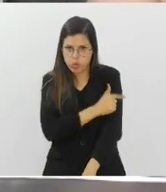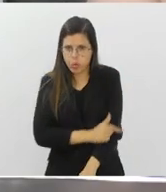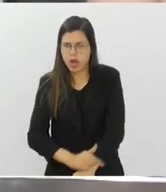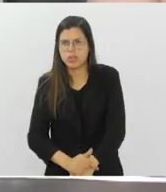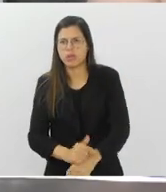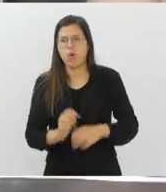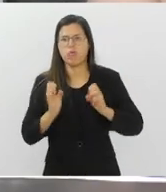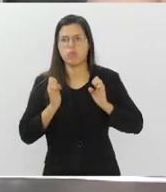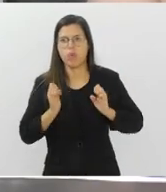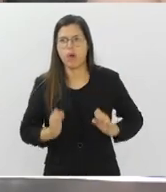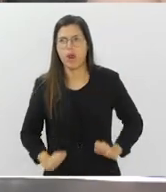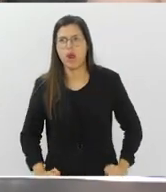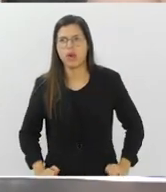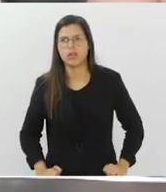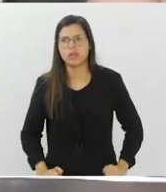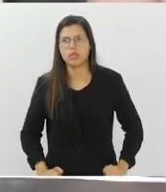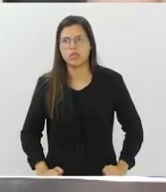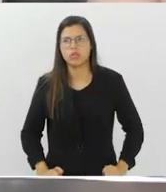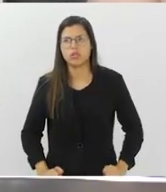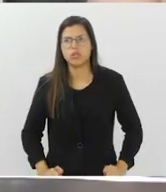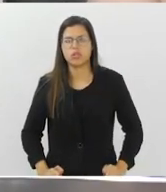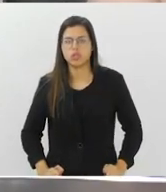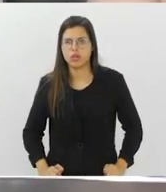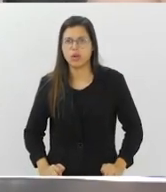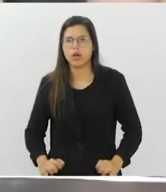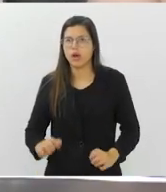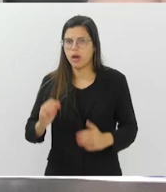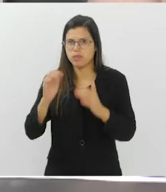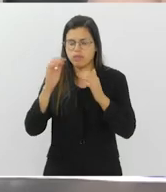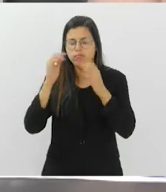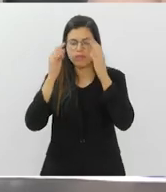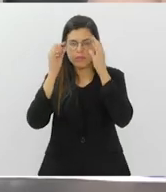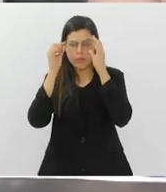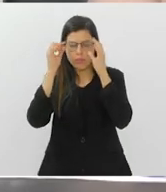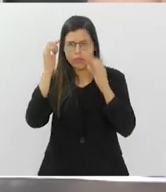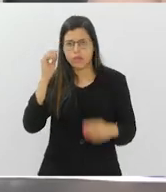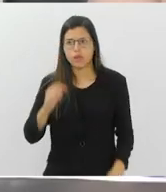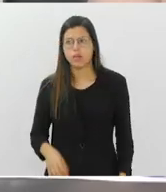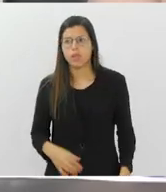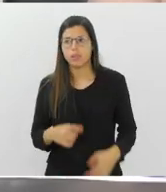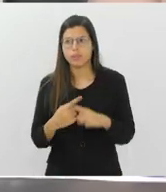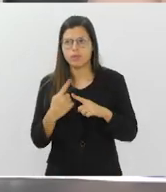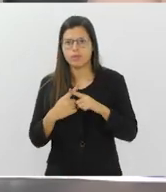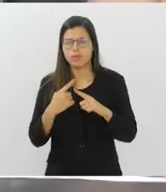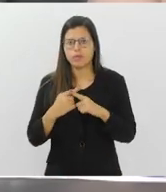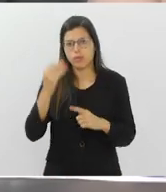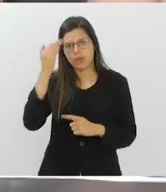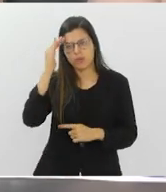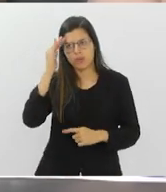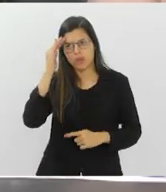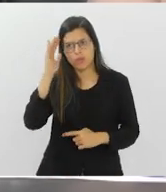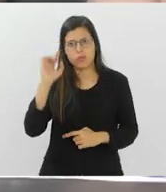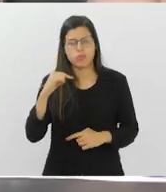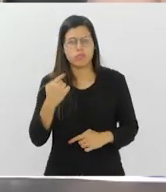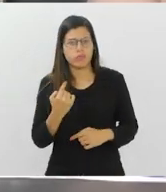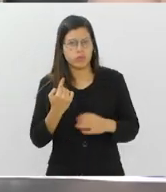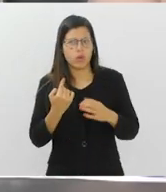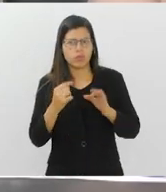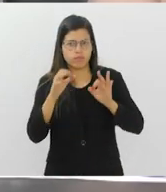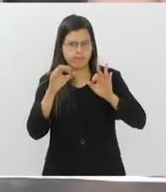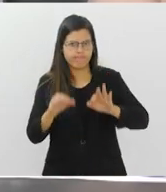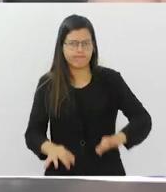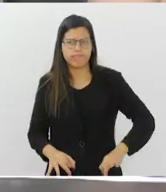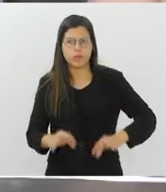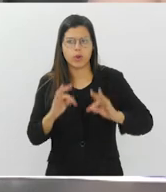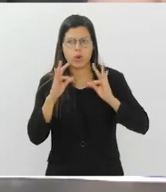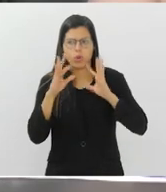moralidade, com todo o discernimento, com cabeça no lugar sempre, porque é assim que eu entendo e que todos nós temos absoluta certeza, que